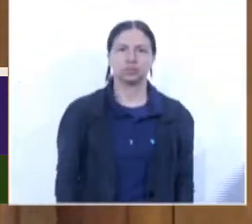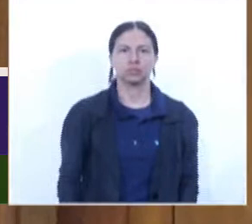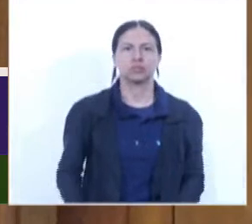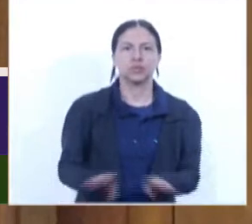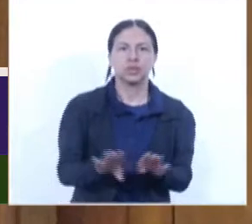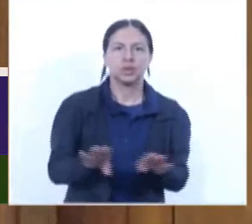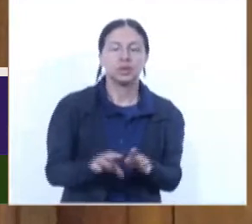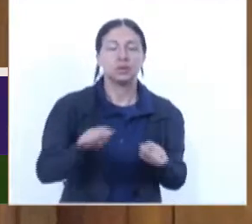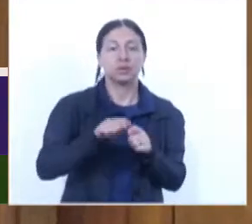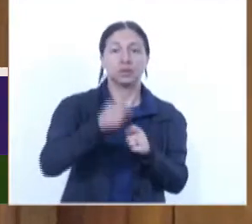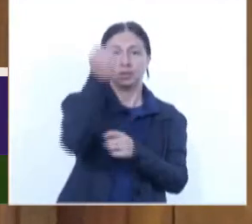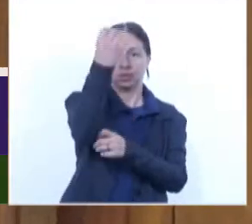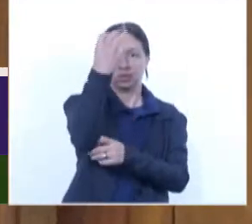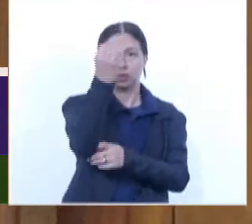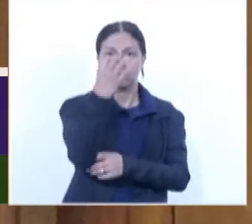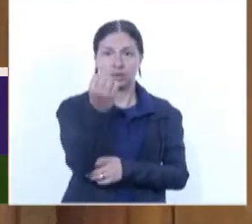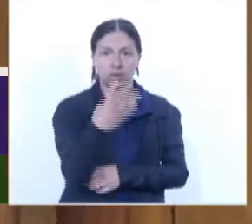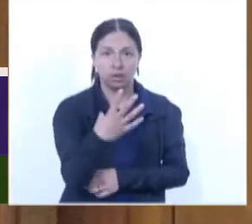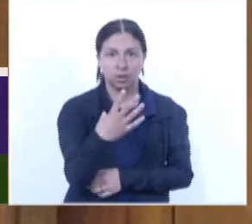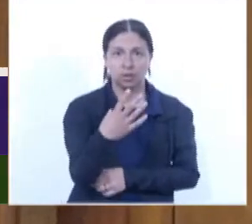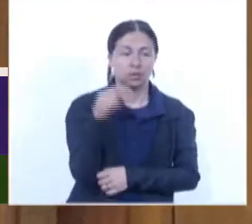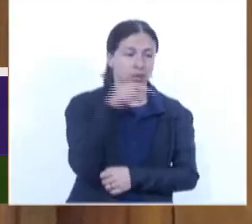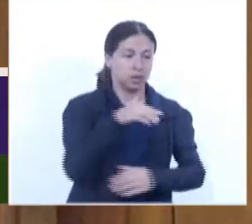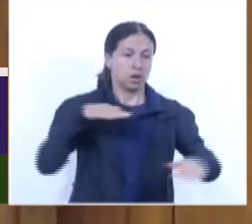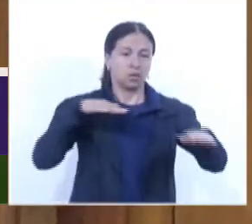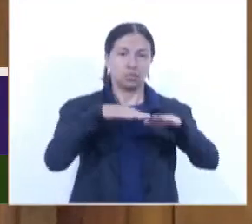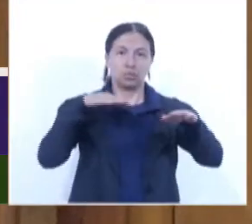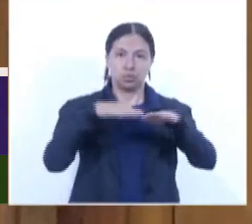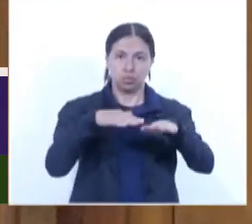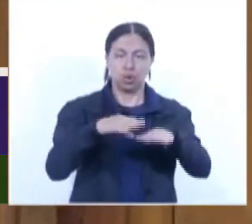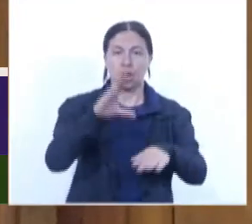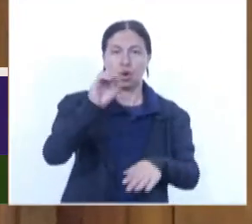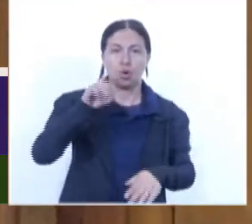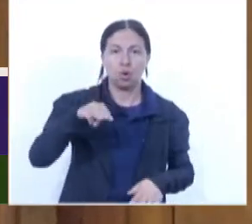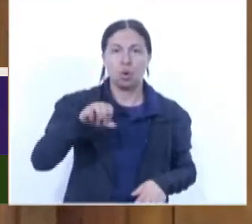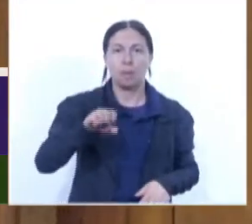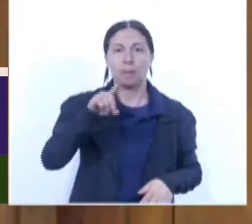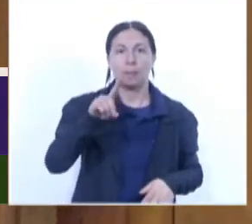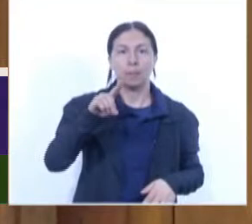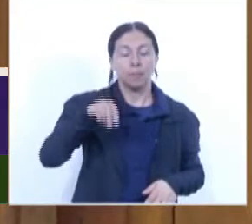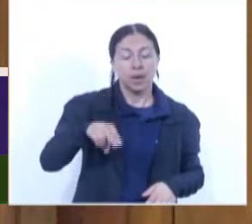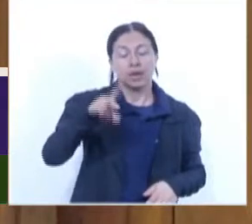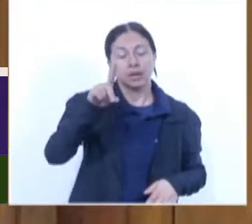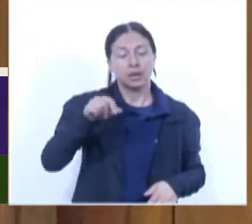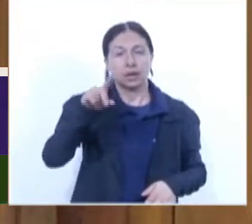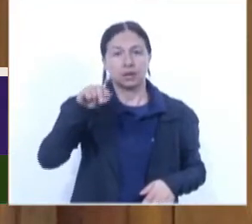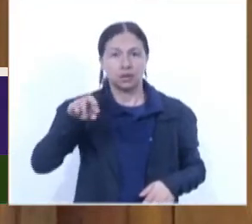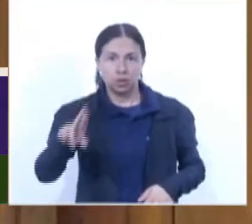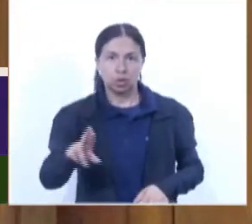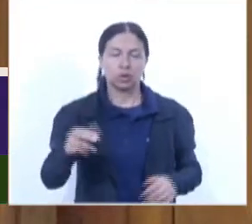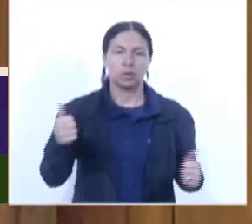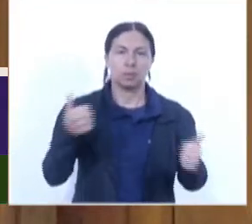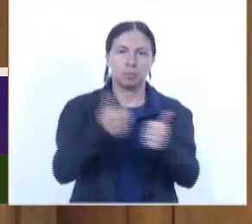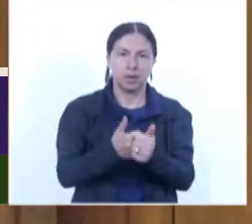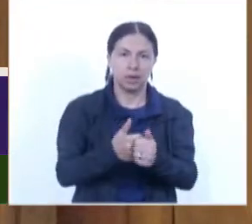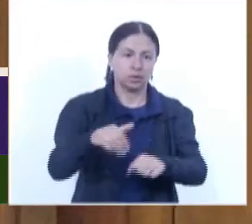semáforo no cruzamento da Avenida Comendador Alexandrino Garcia esquina com a Rua Rio Grande do Norte